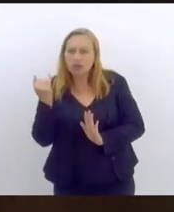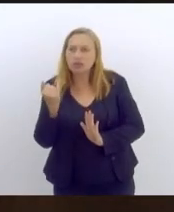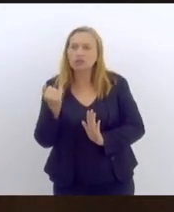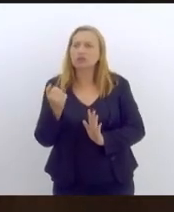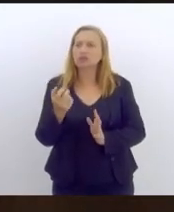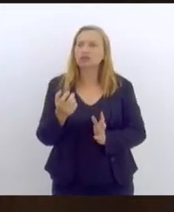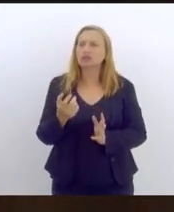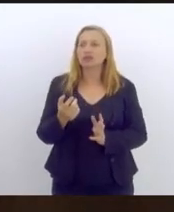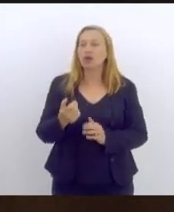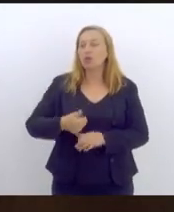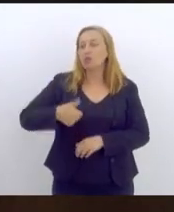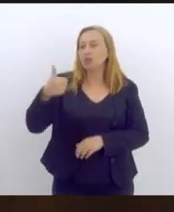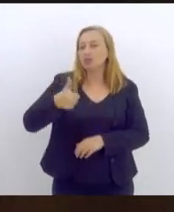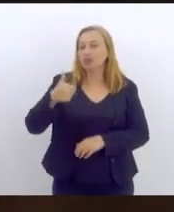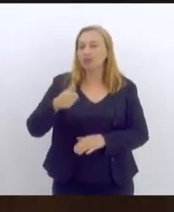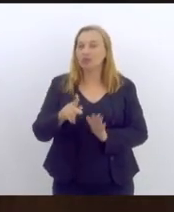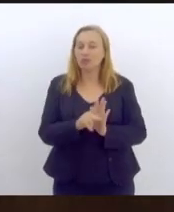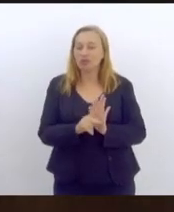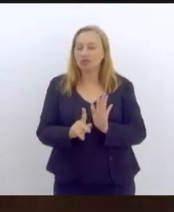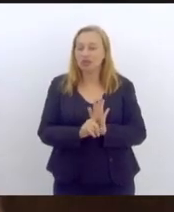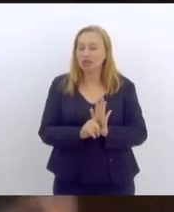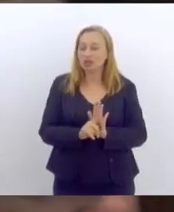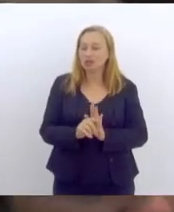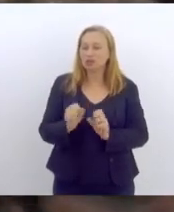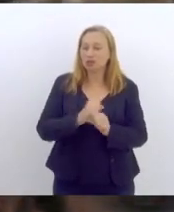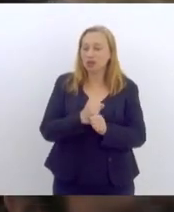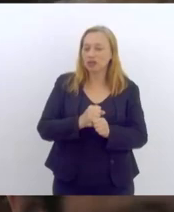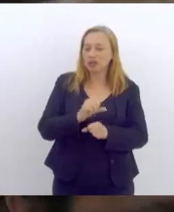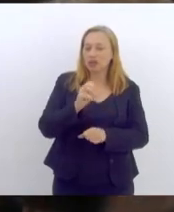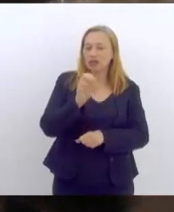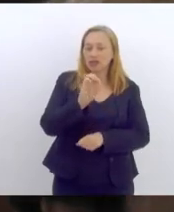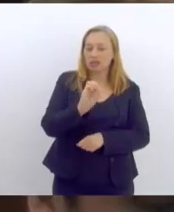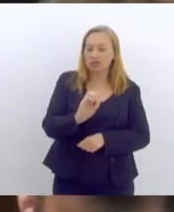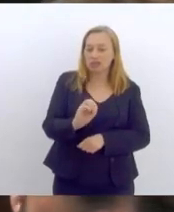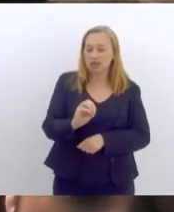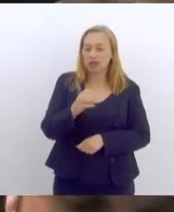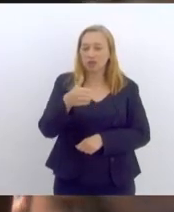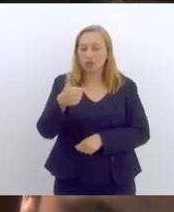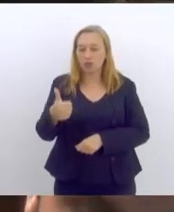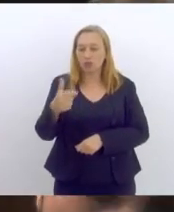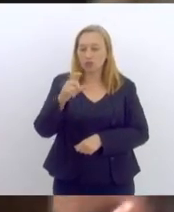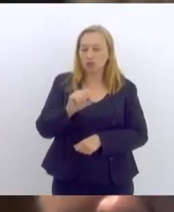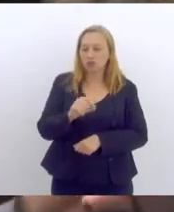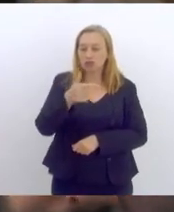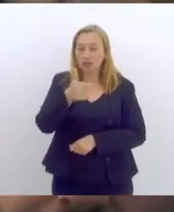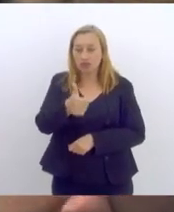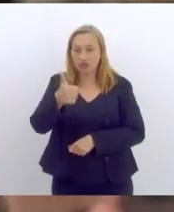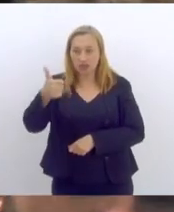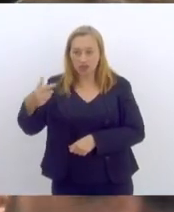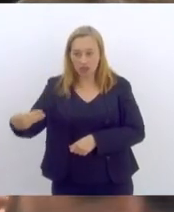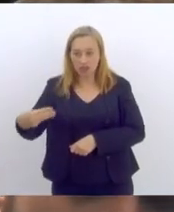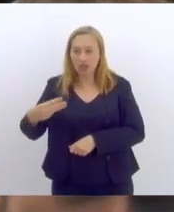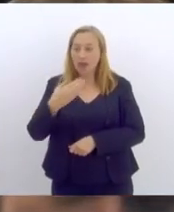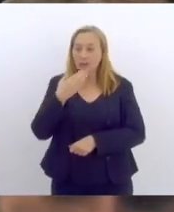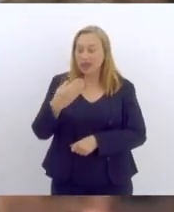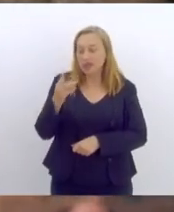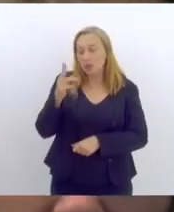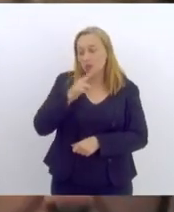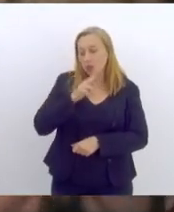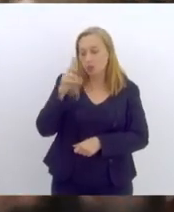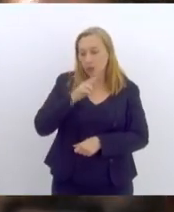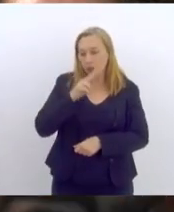acaso, é o primeiro projeto do ano. O 01 de 2023. Pedi urgência de Vossa